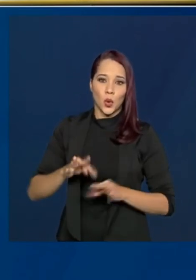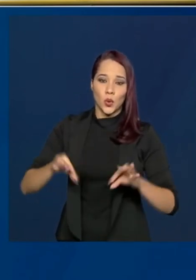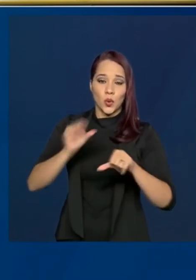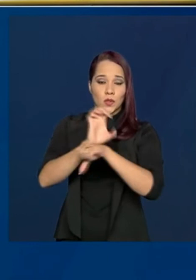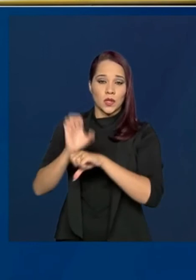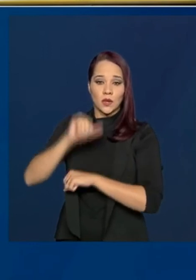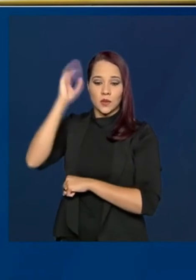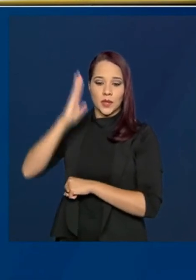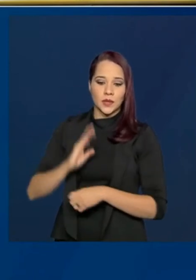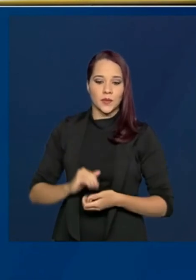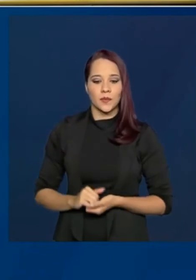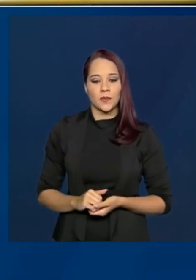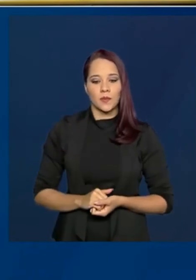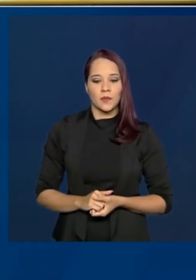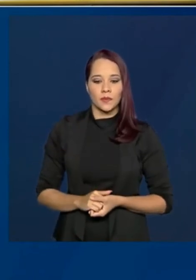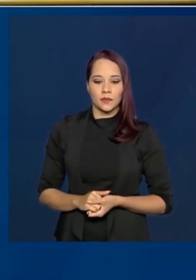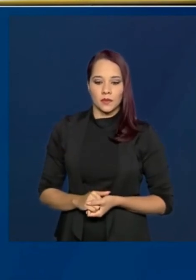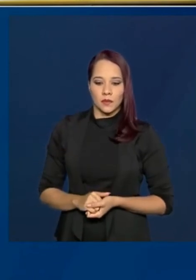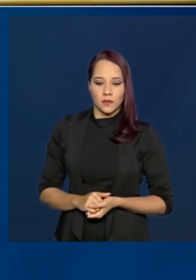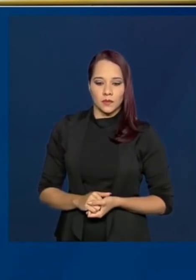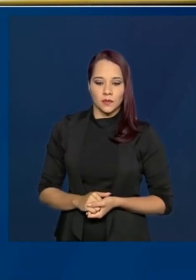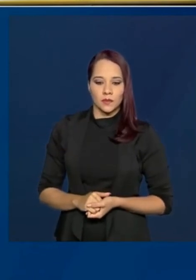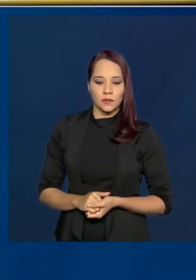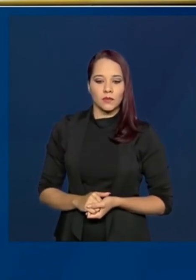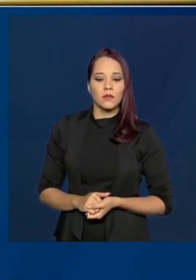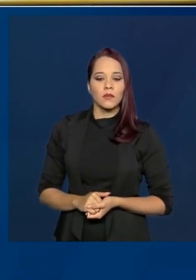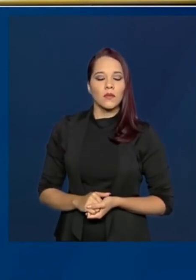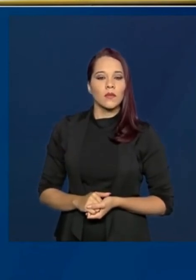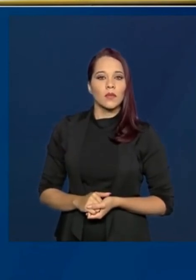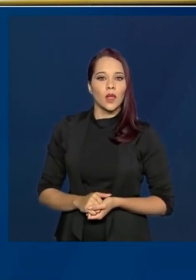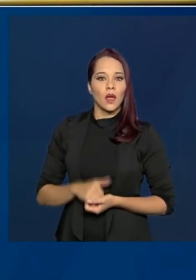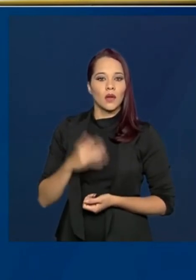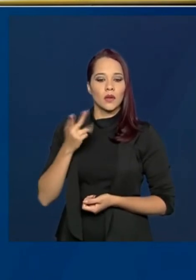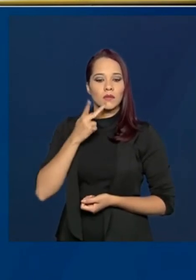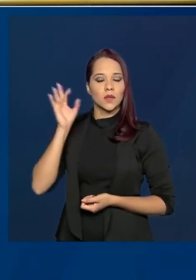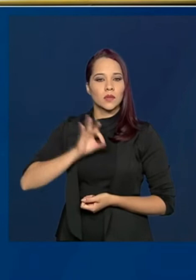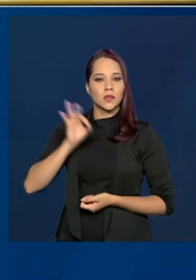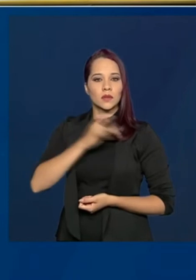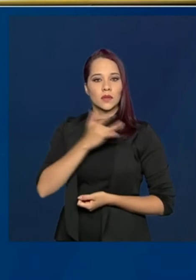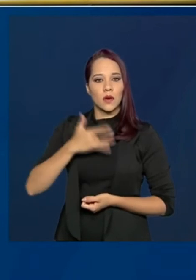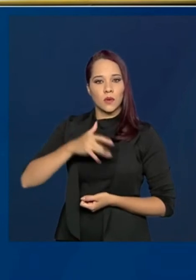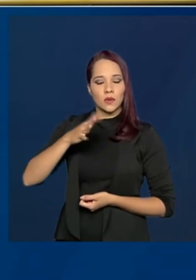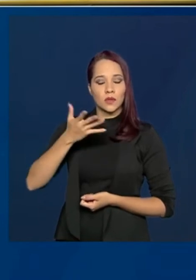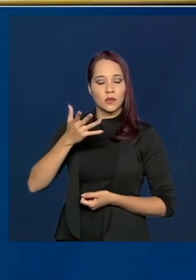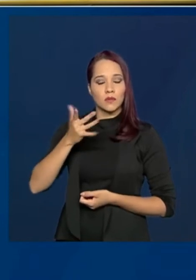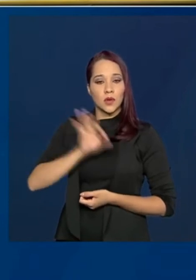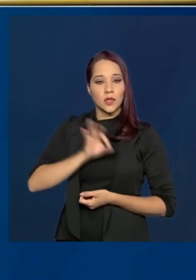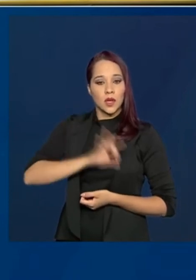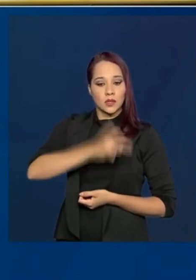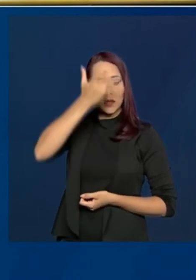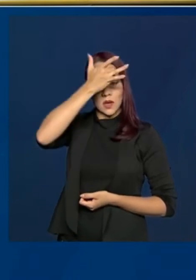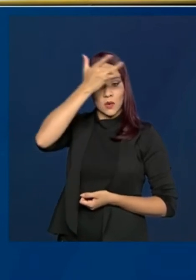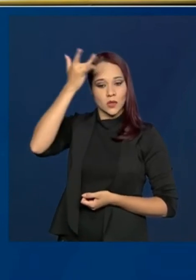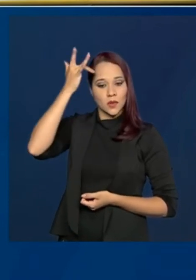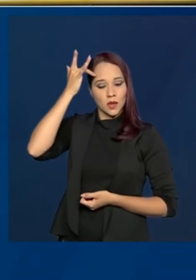estados brasileiros. Pode passar. Quando nós passamos aos indicadores de saúde mental, através do relato,